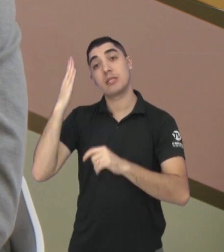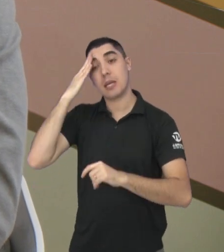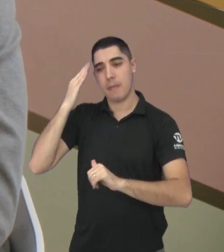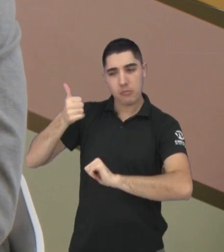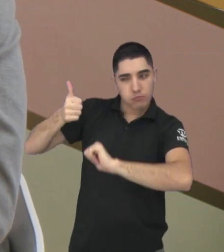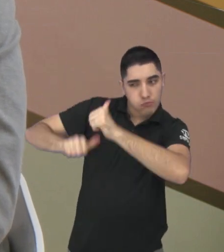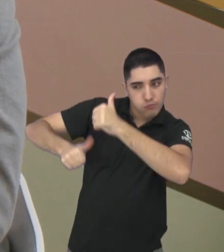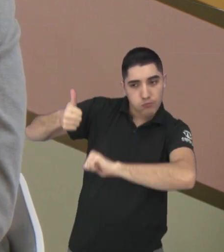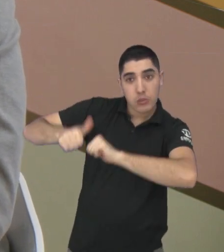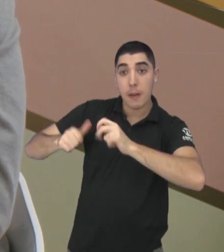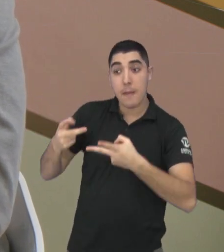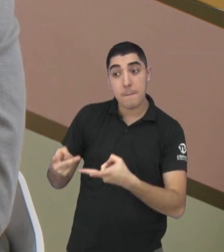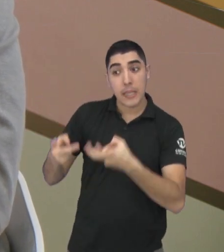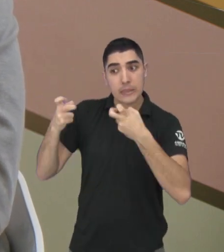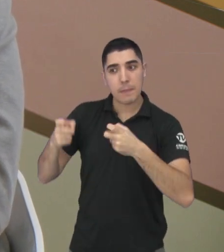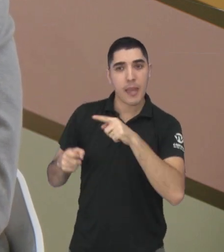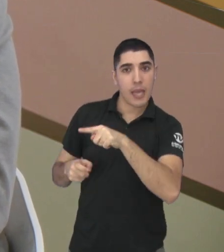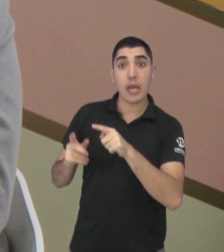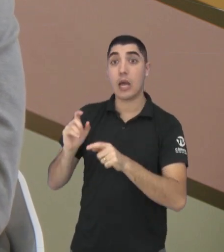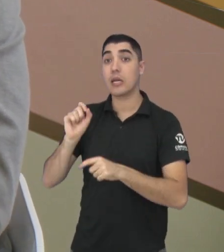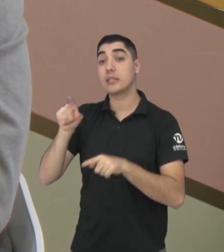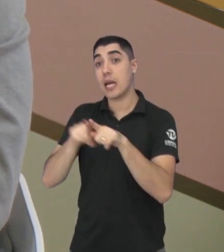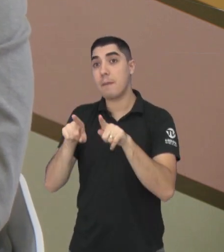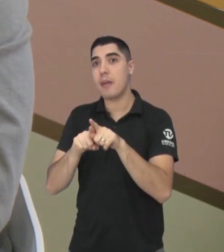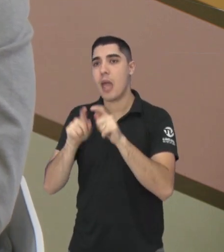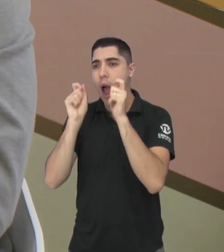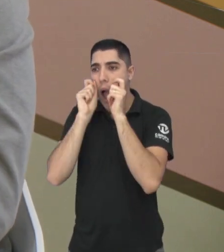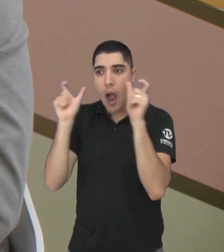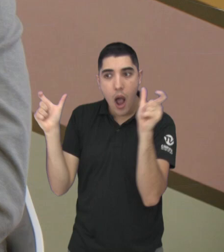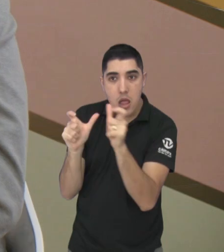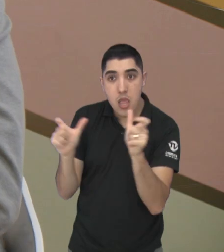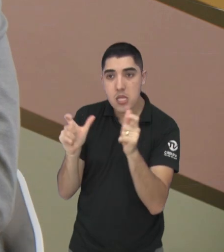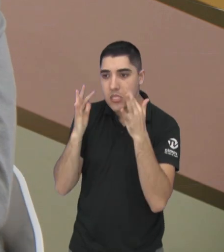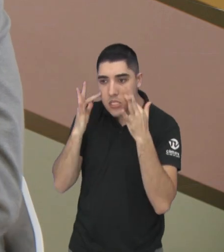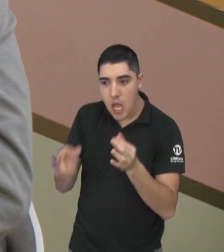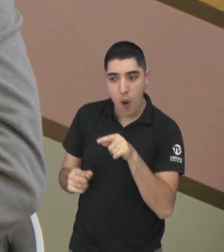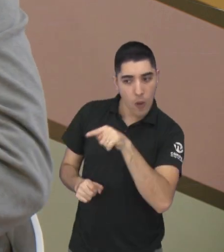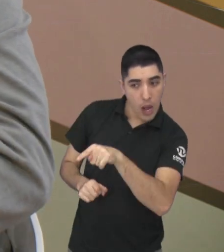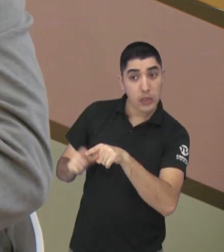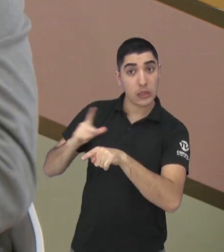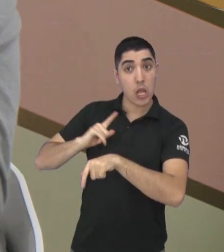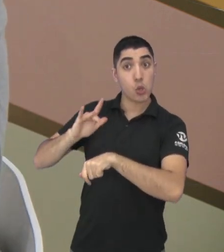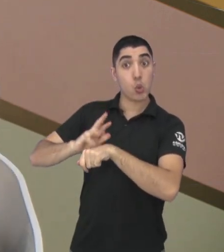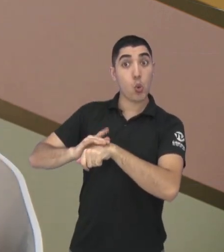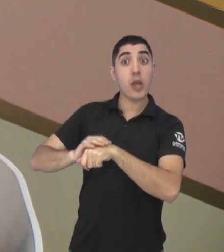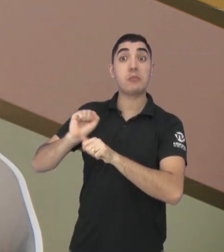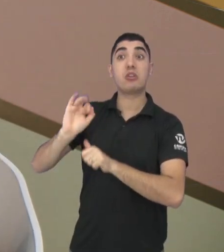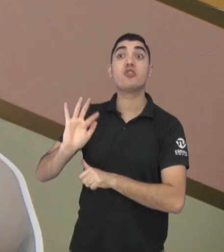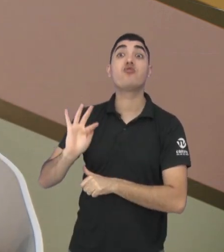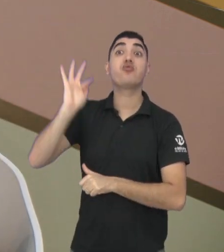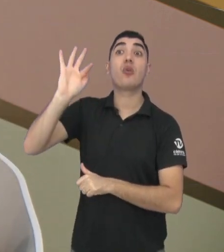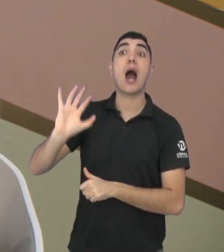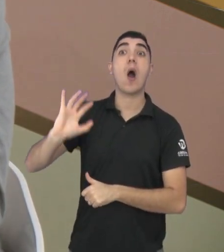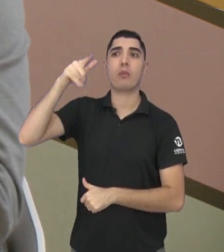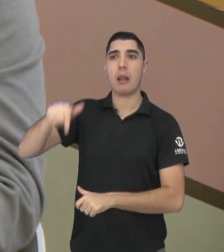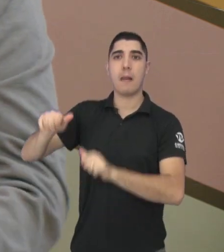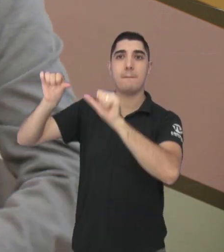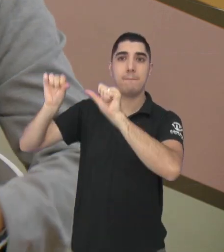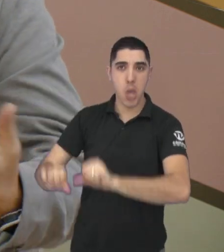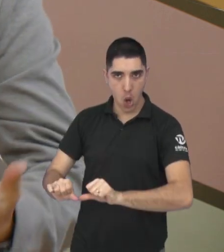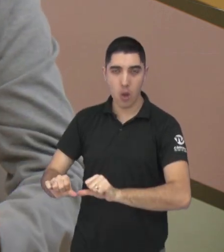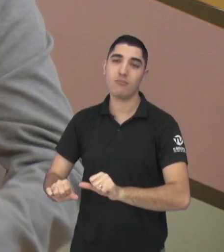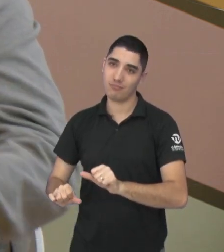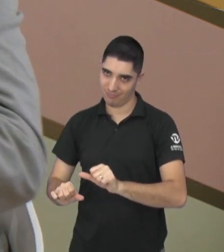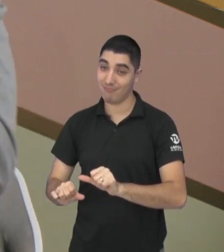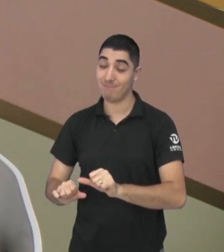gente identificar sinais de alerta de doenças crônicas que podem potencializar as